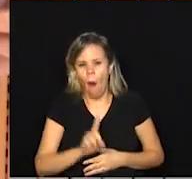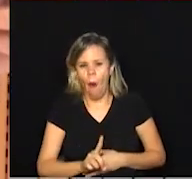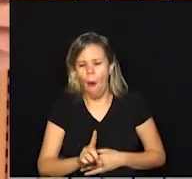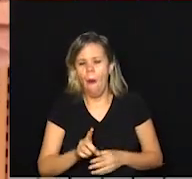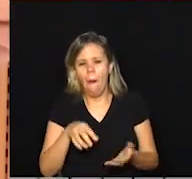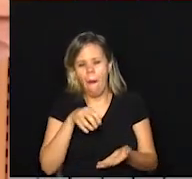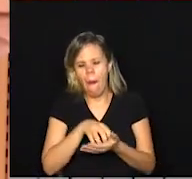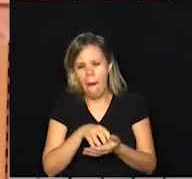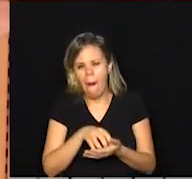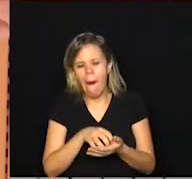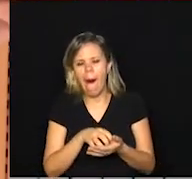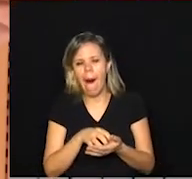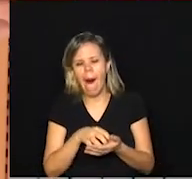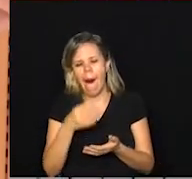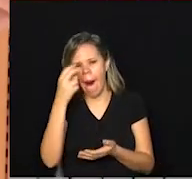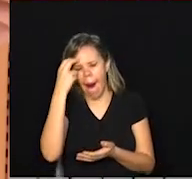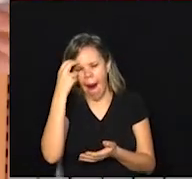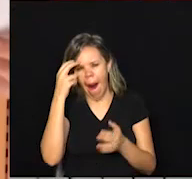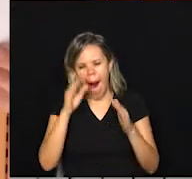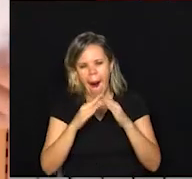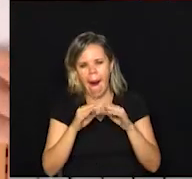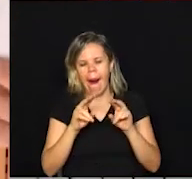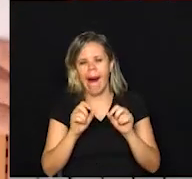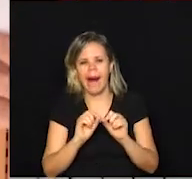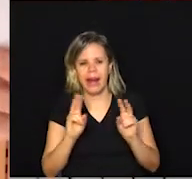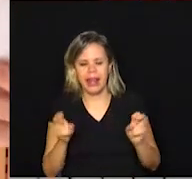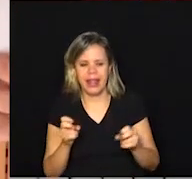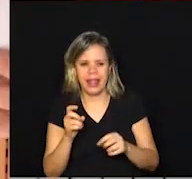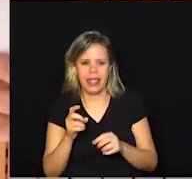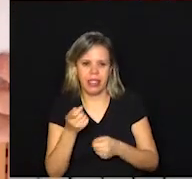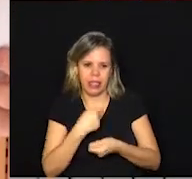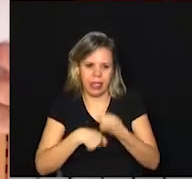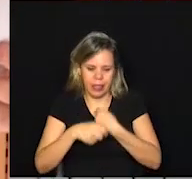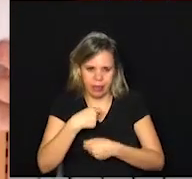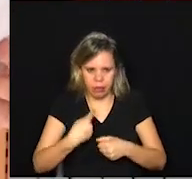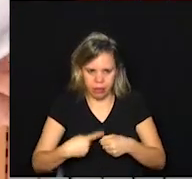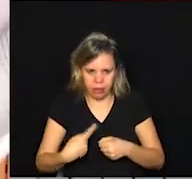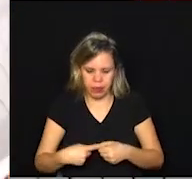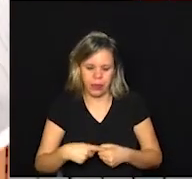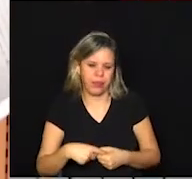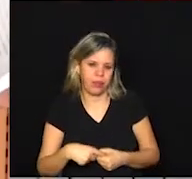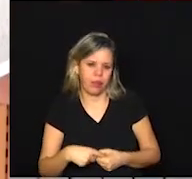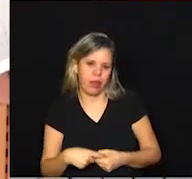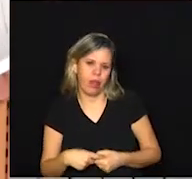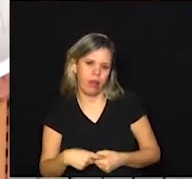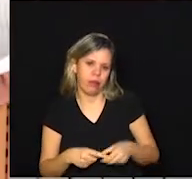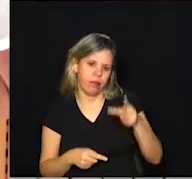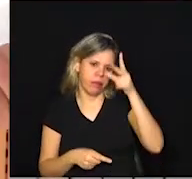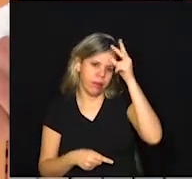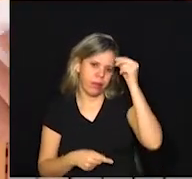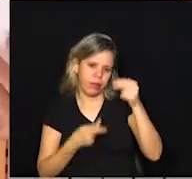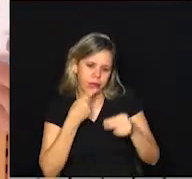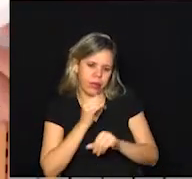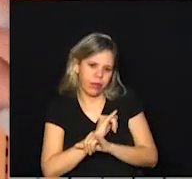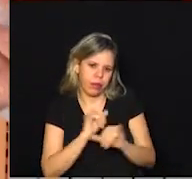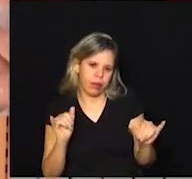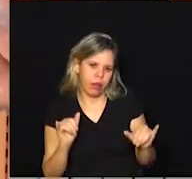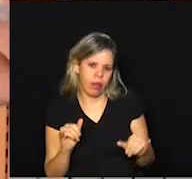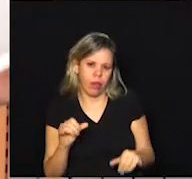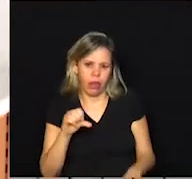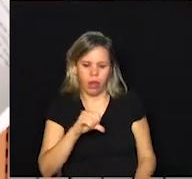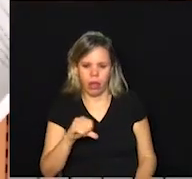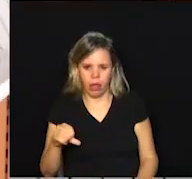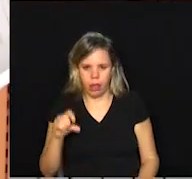Casa de Cultura o coletivo dirigente da casa com a administração Municipal Como já foi informado a